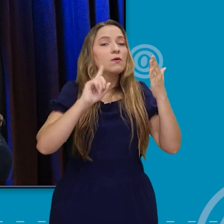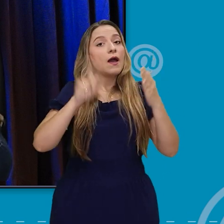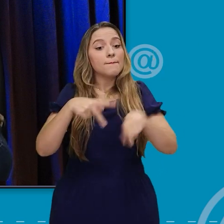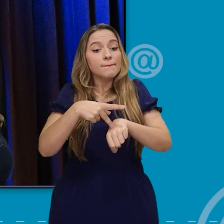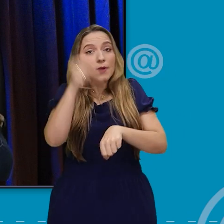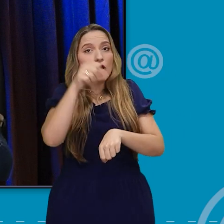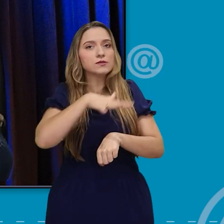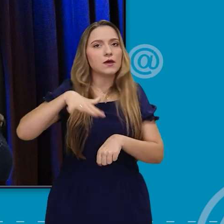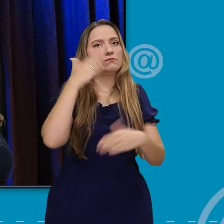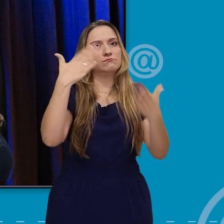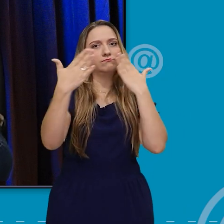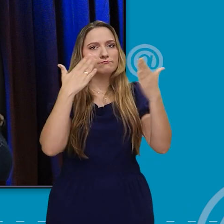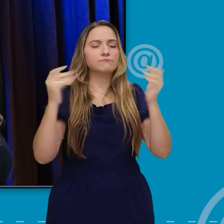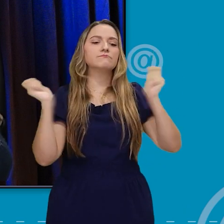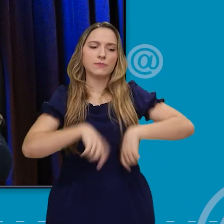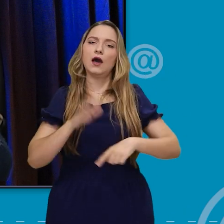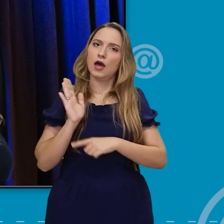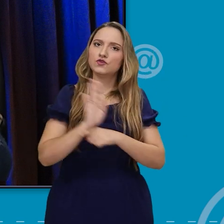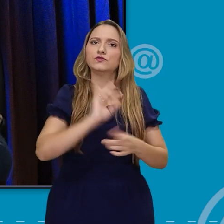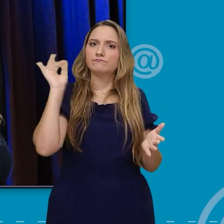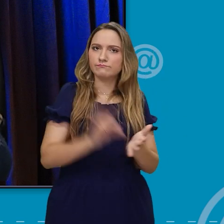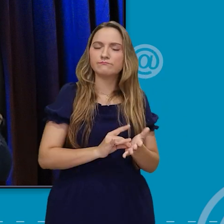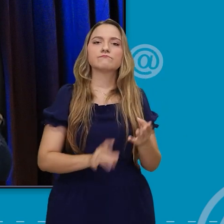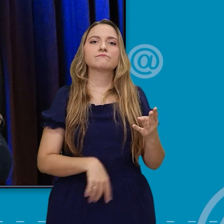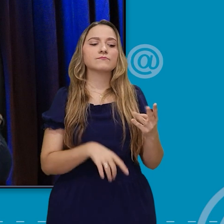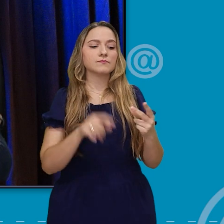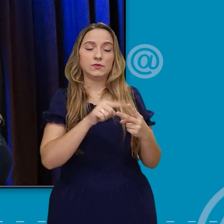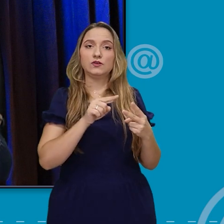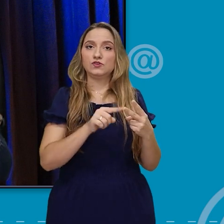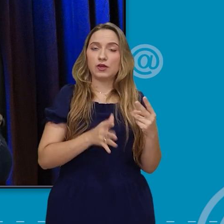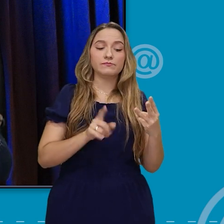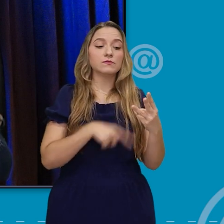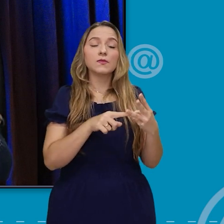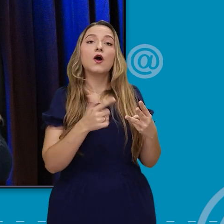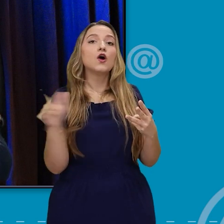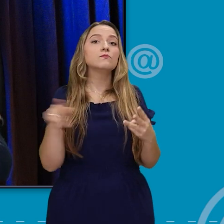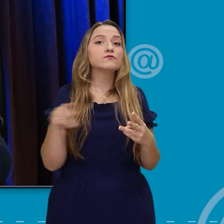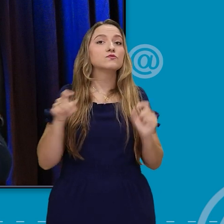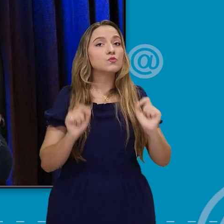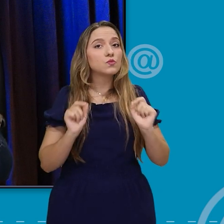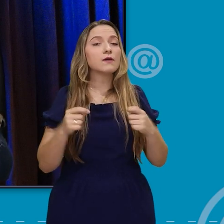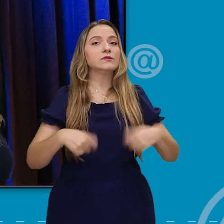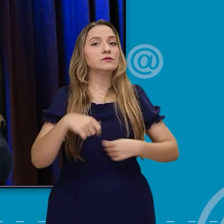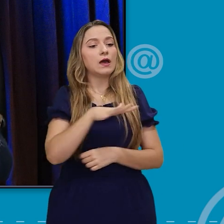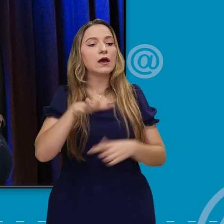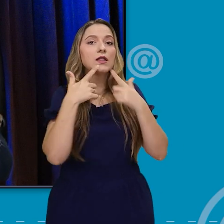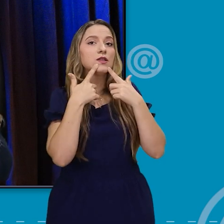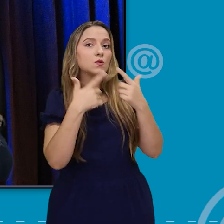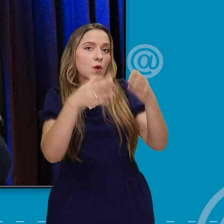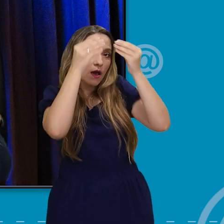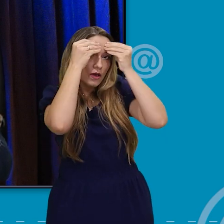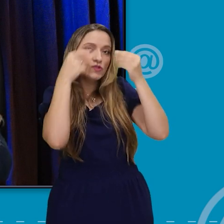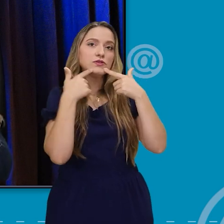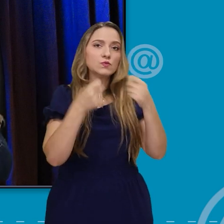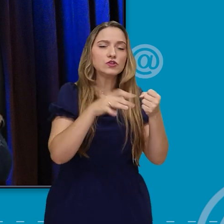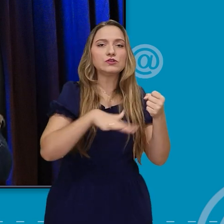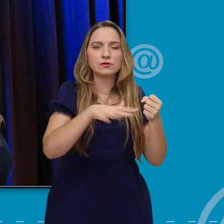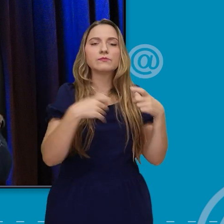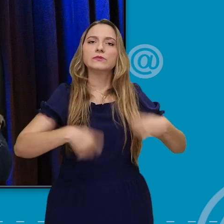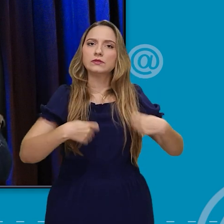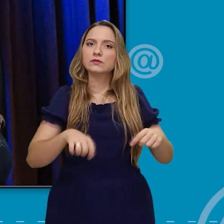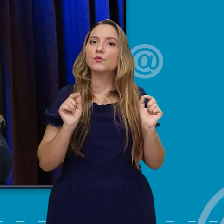gente necessariamente solicita que a pessoa tenha fonoaudiologia. É obrigatório? Mais uma vez, não é. Mas você acredita que nós temos